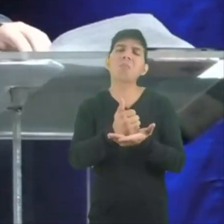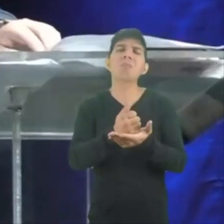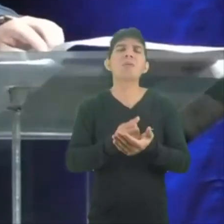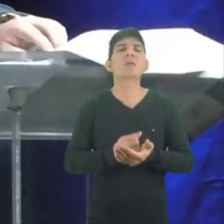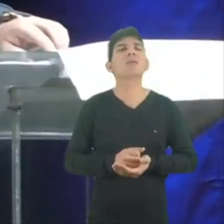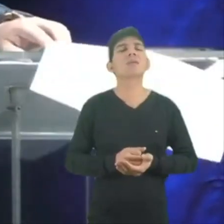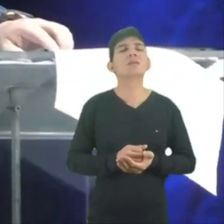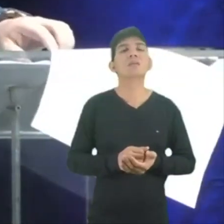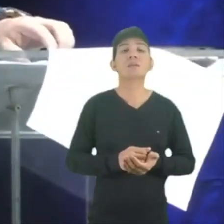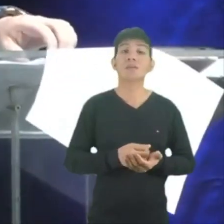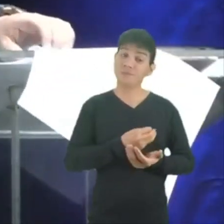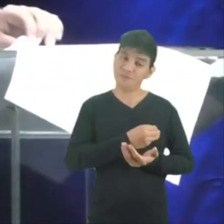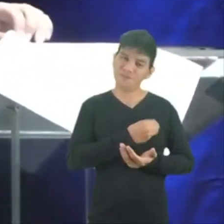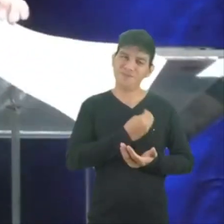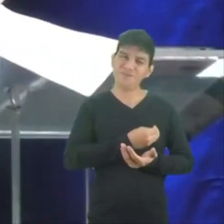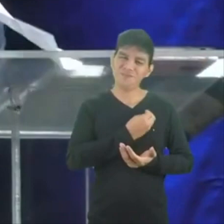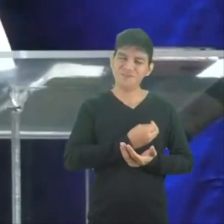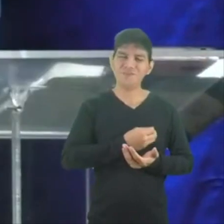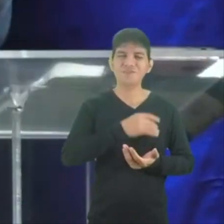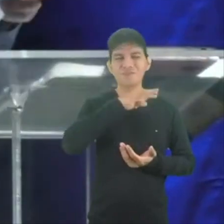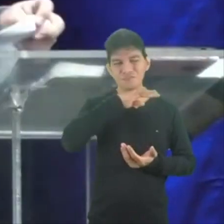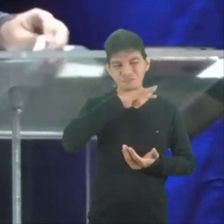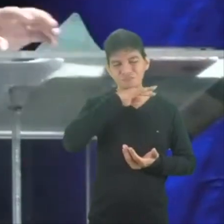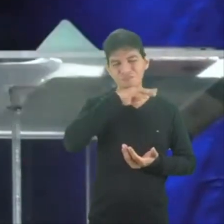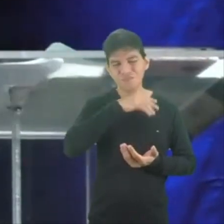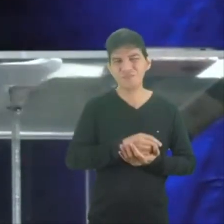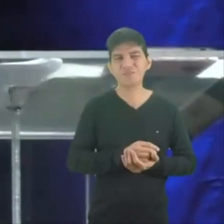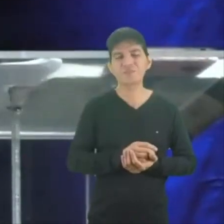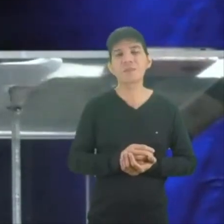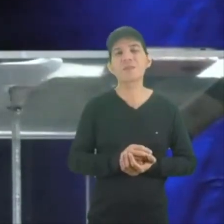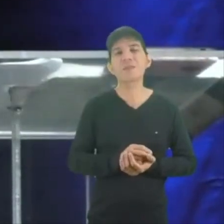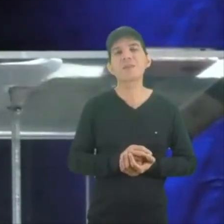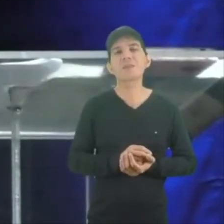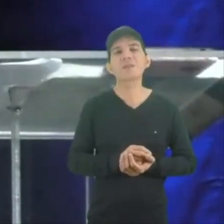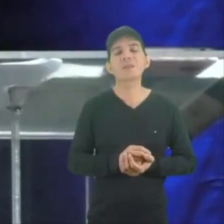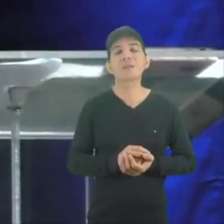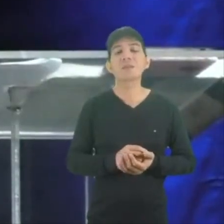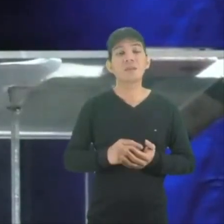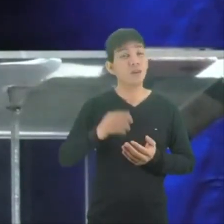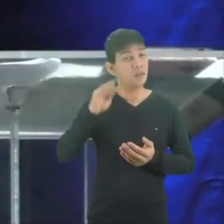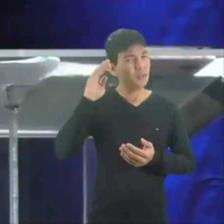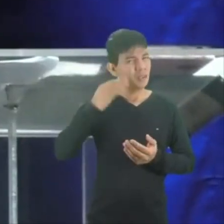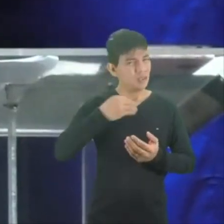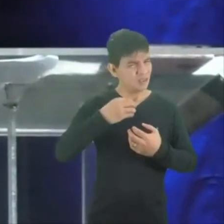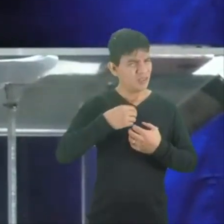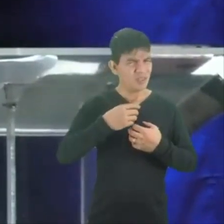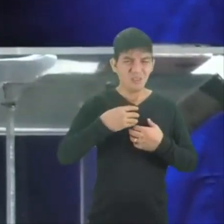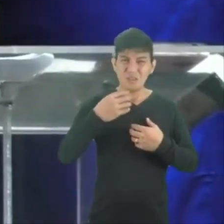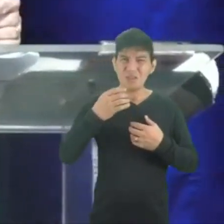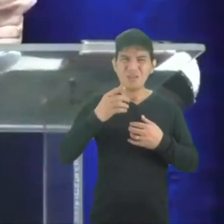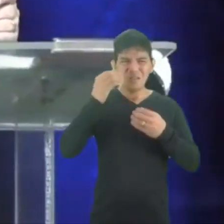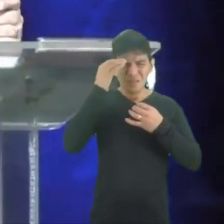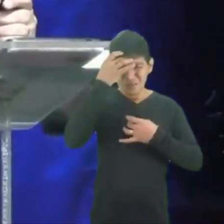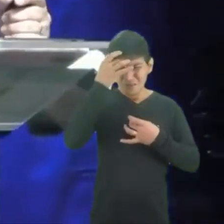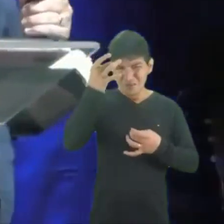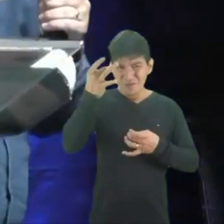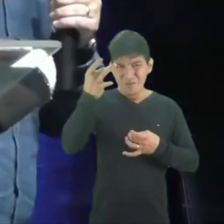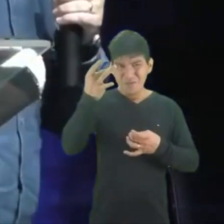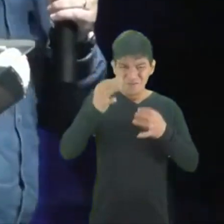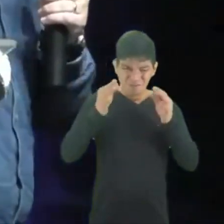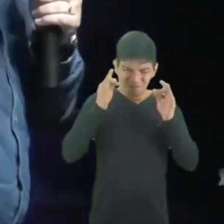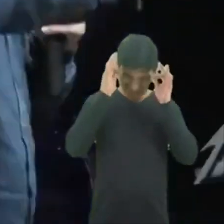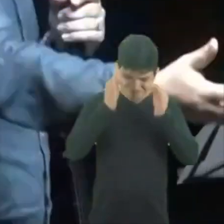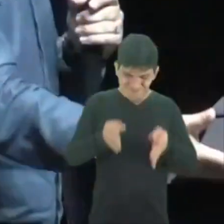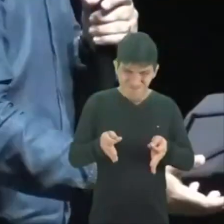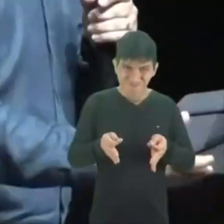A vida é cruel. E aí, às vezes, a gente acha que por sermos fiéis a Deus, achamos que Ele pode nos dar coisas,